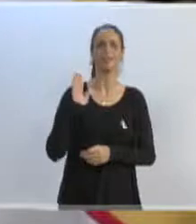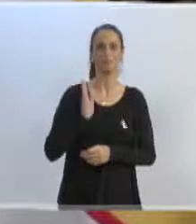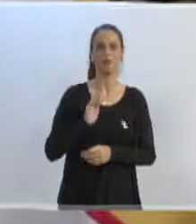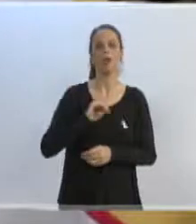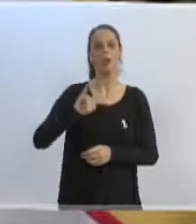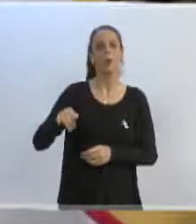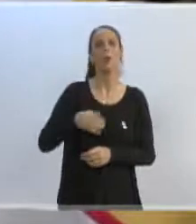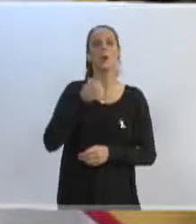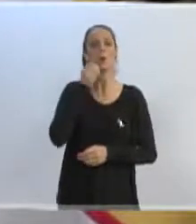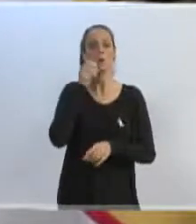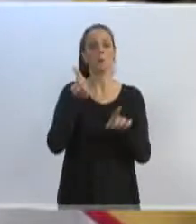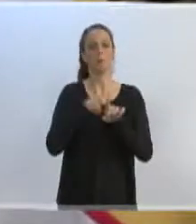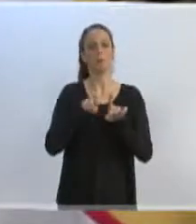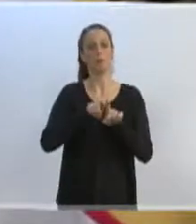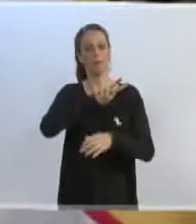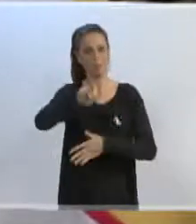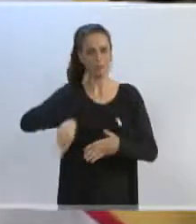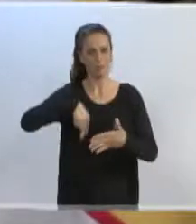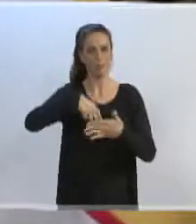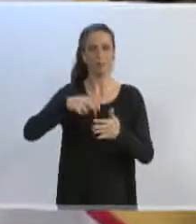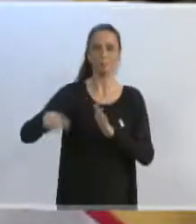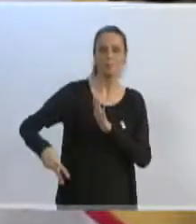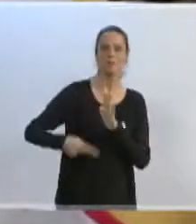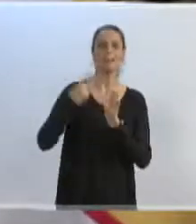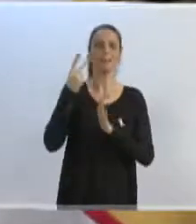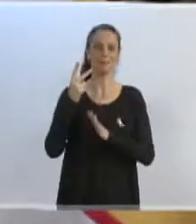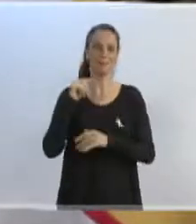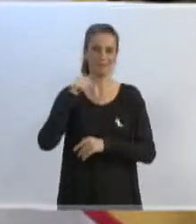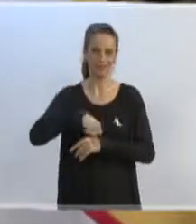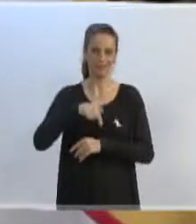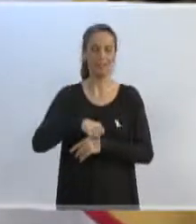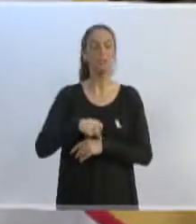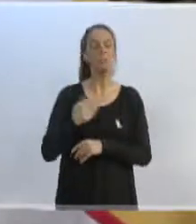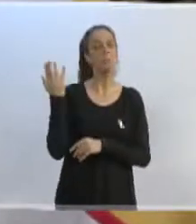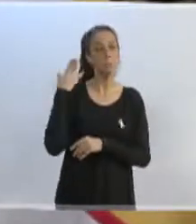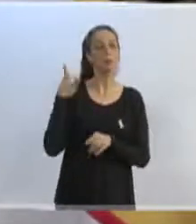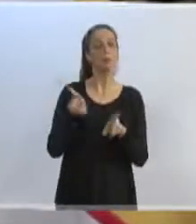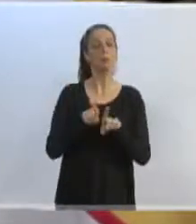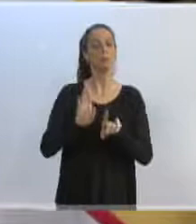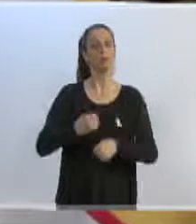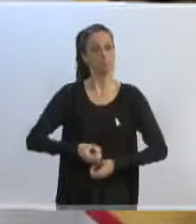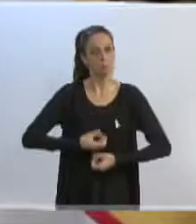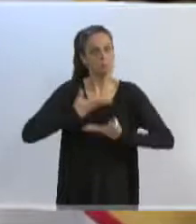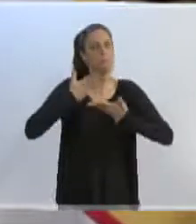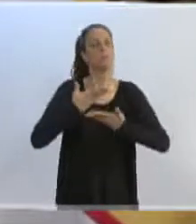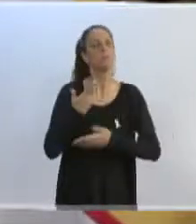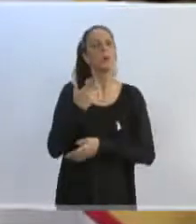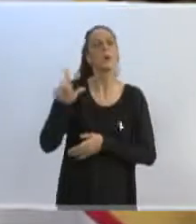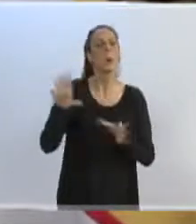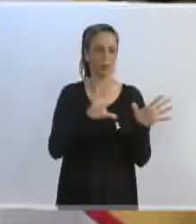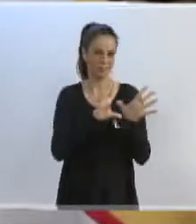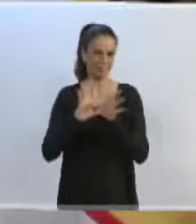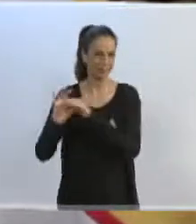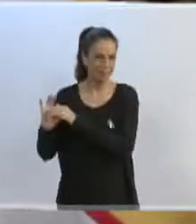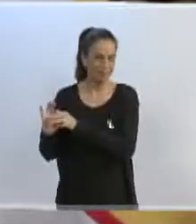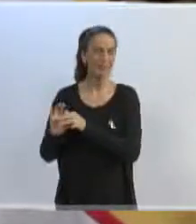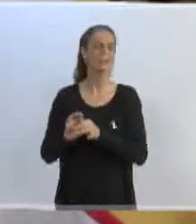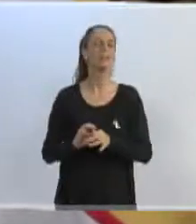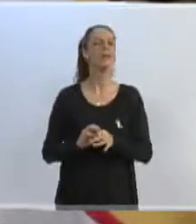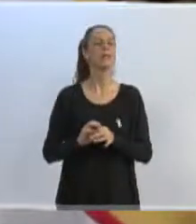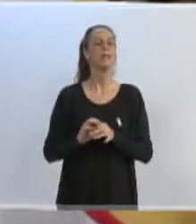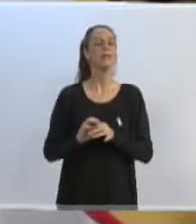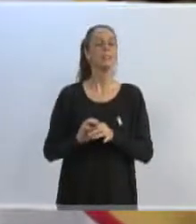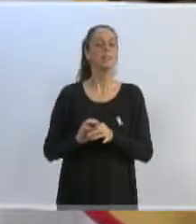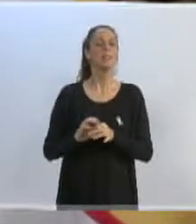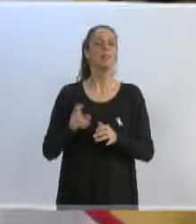fazendo uso da tribuna livre, onde pude me manifestar num outro contexto, mas